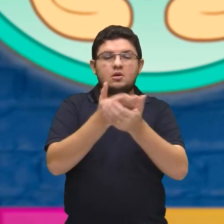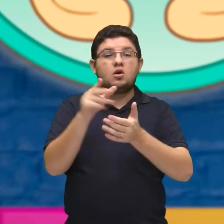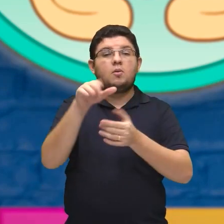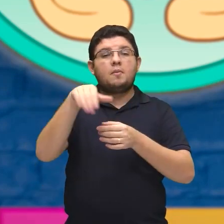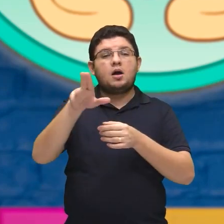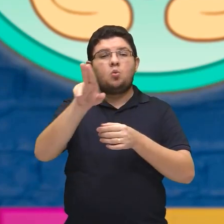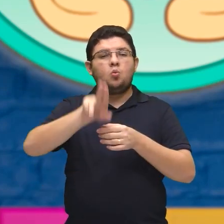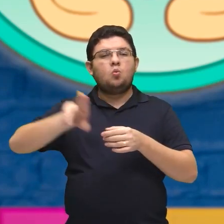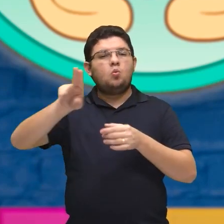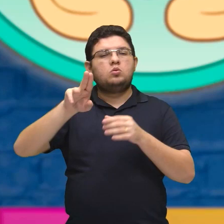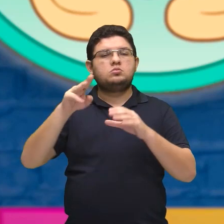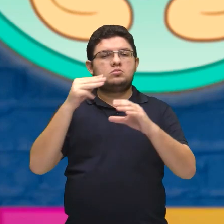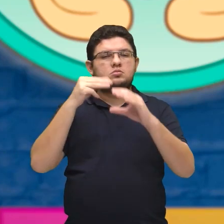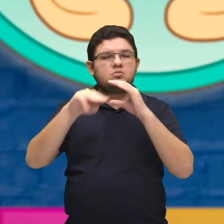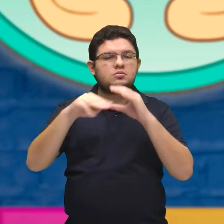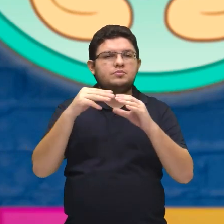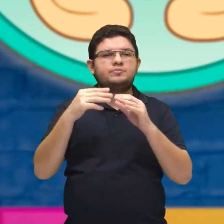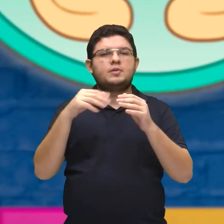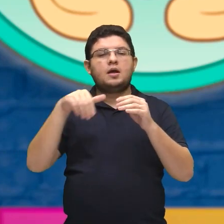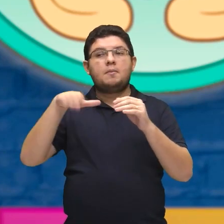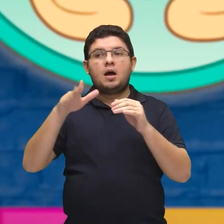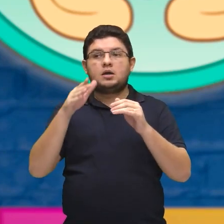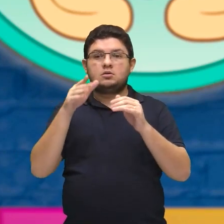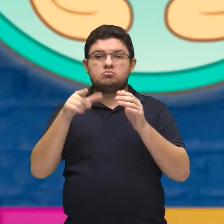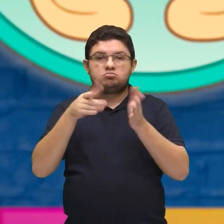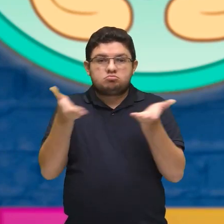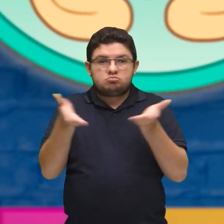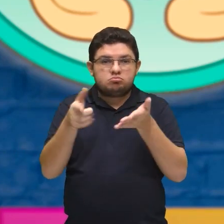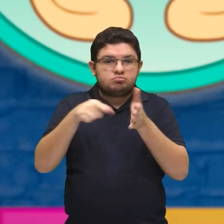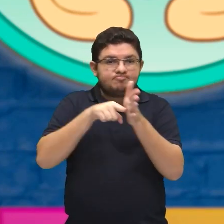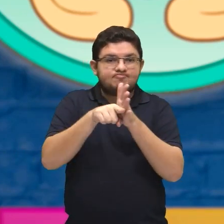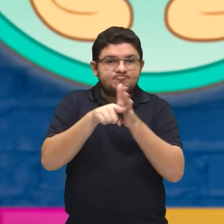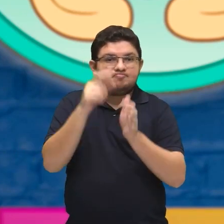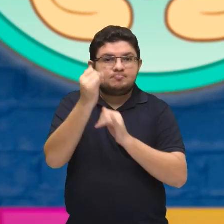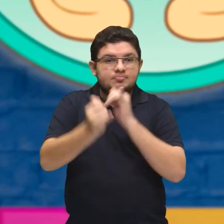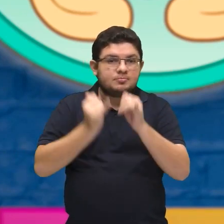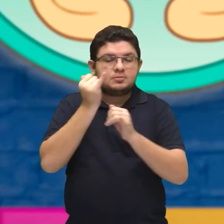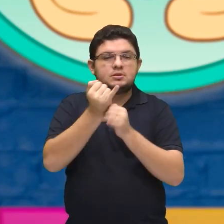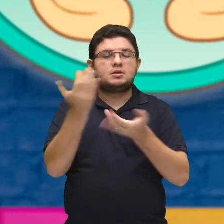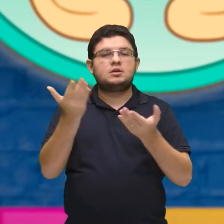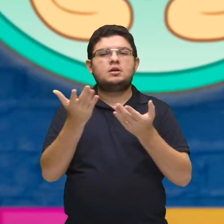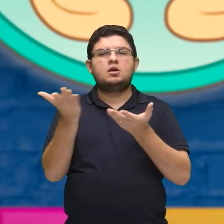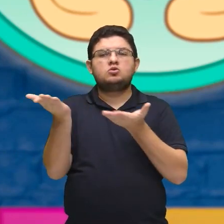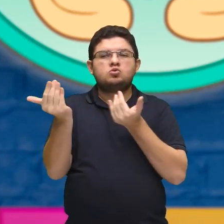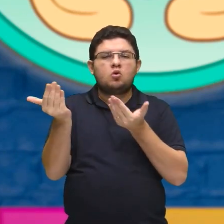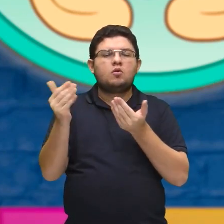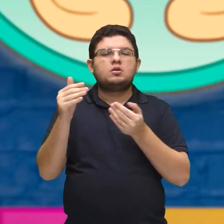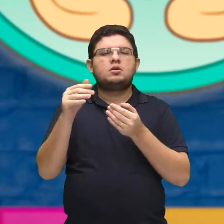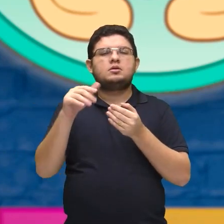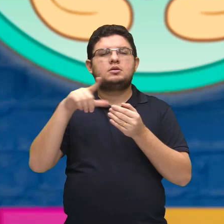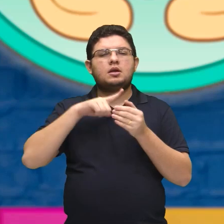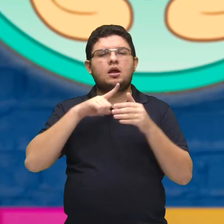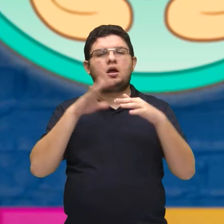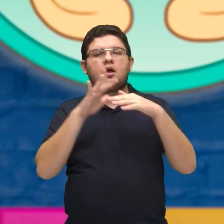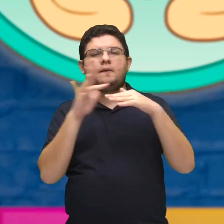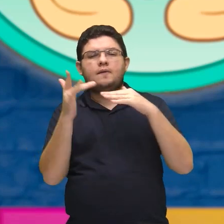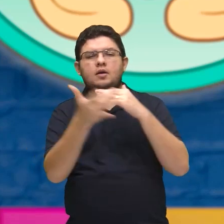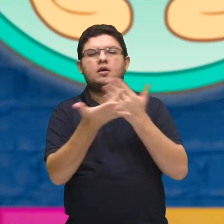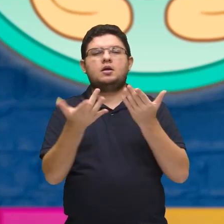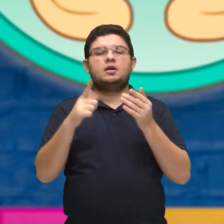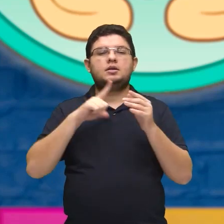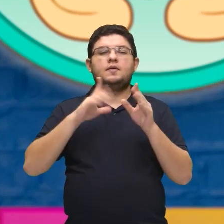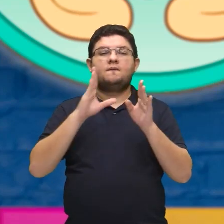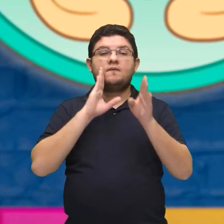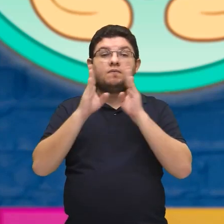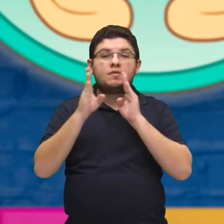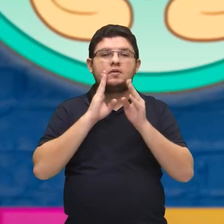nesse caminho de muita pesquisa pela internet. Alguns jovens têm rede social, têm Face, então a gente